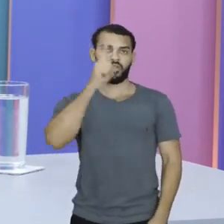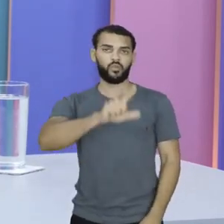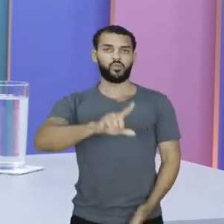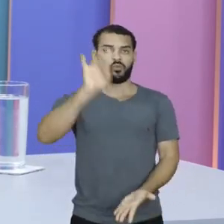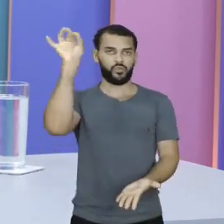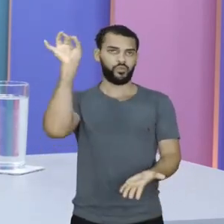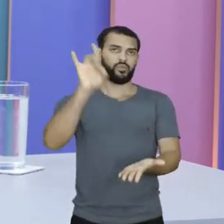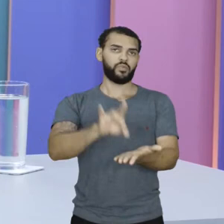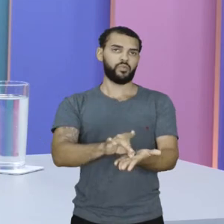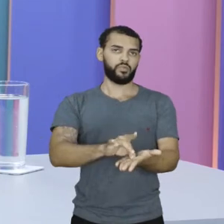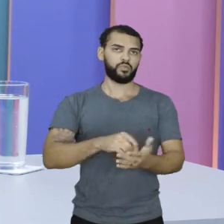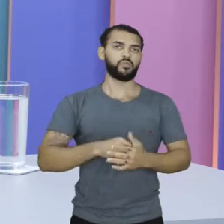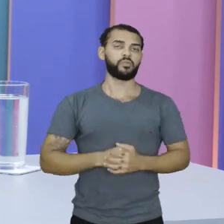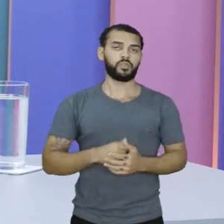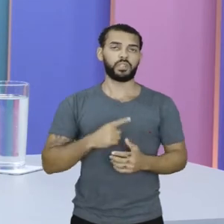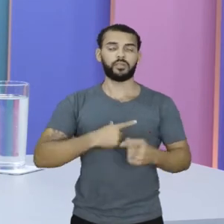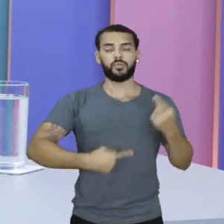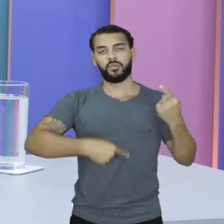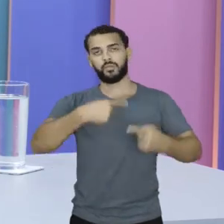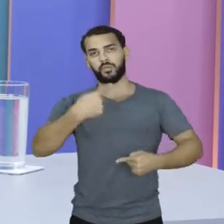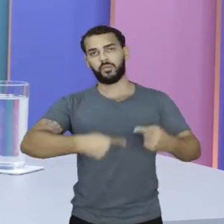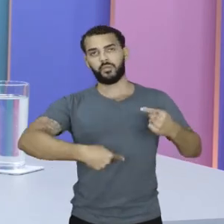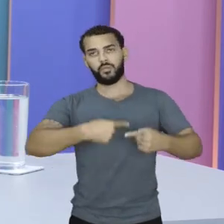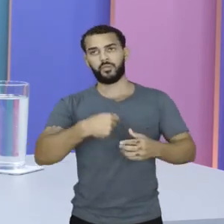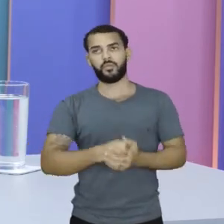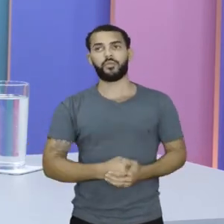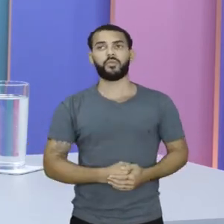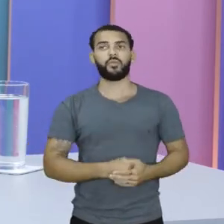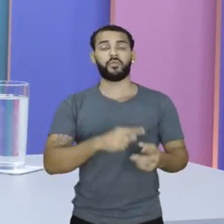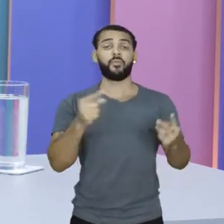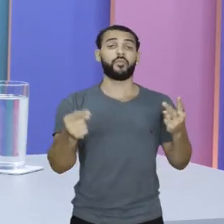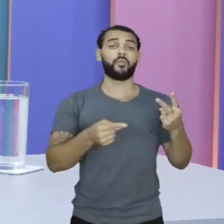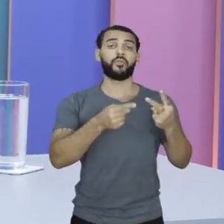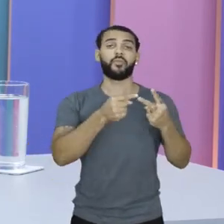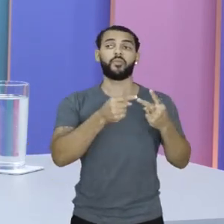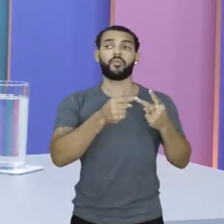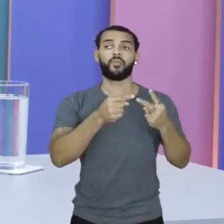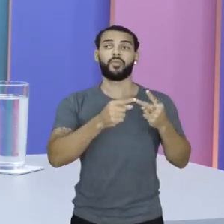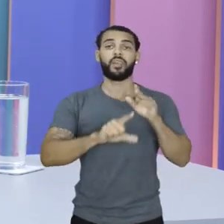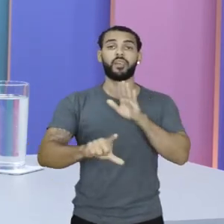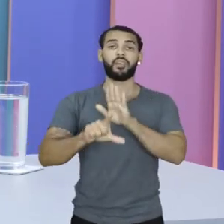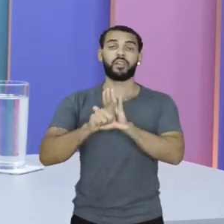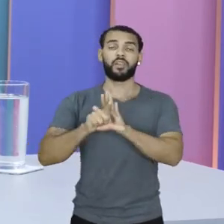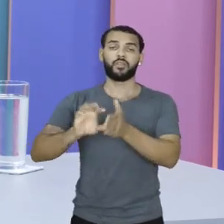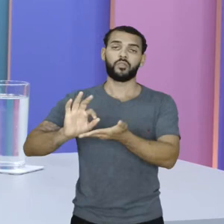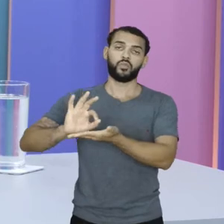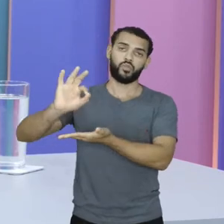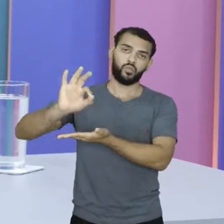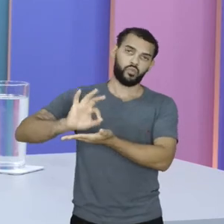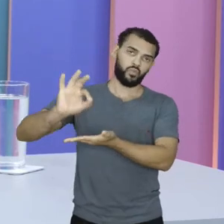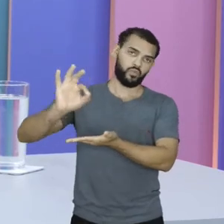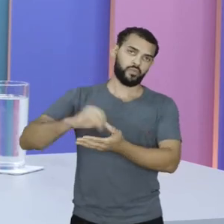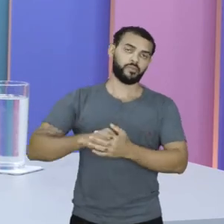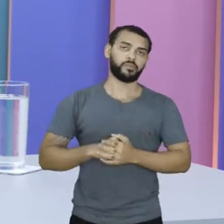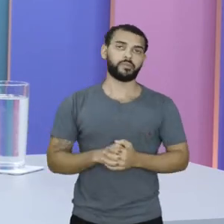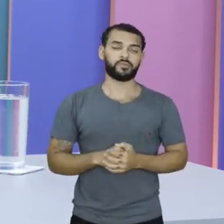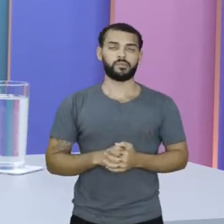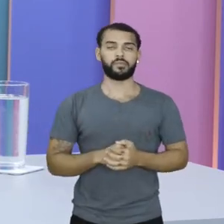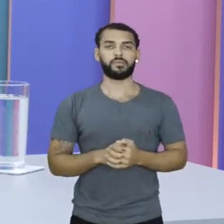efetivar essa política, né? A outra são as leis de cotas, né? Tanto as cotas